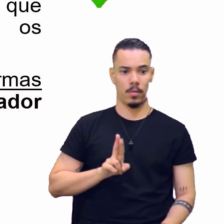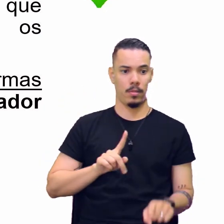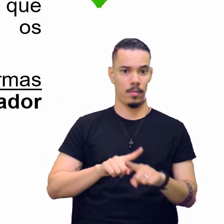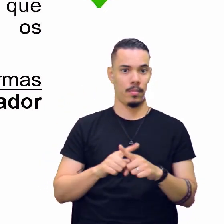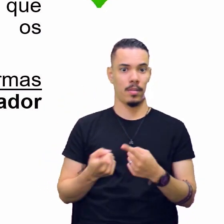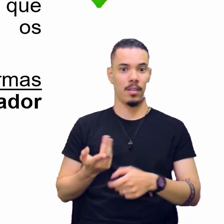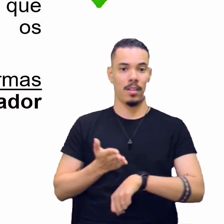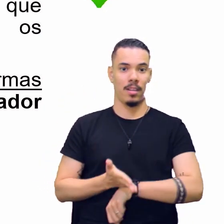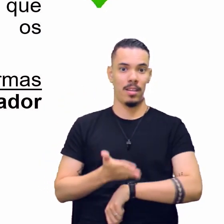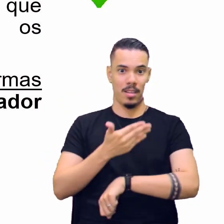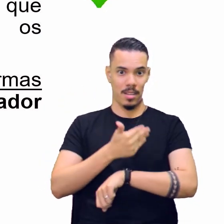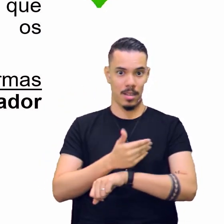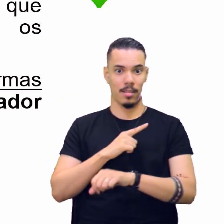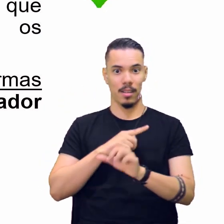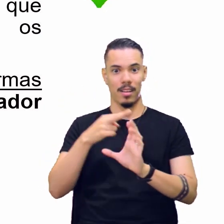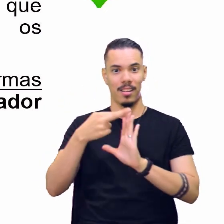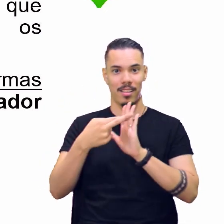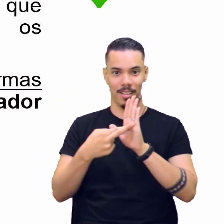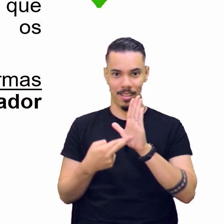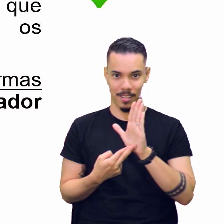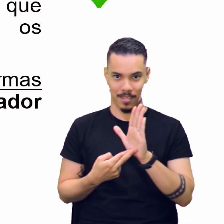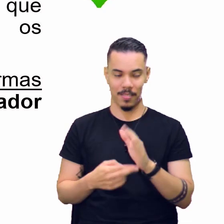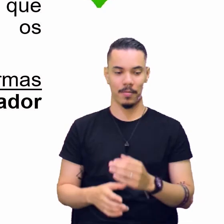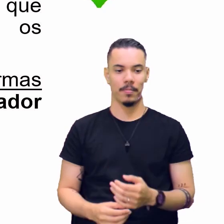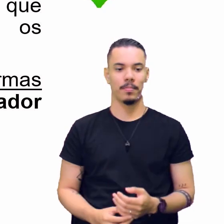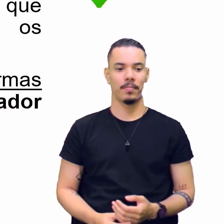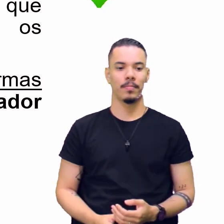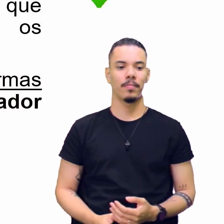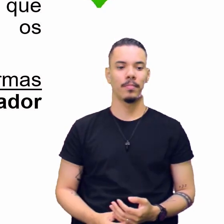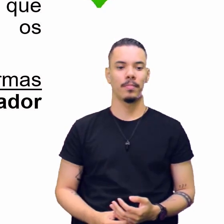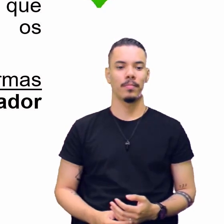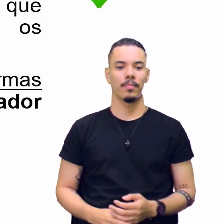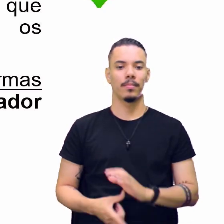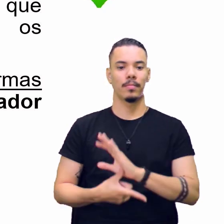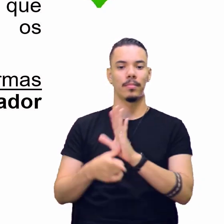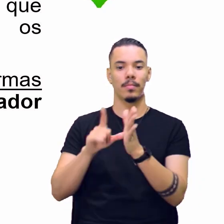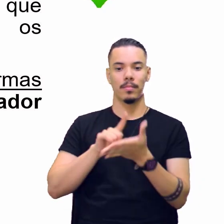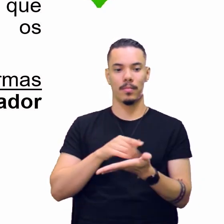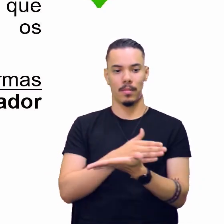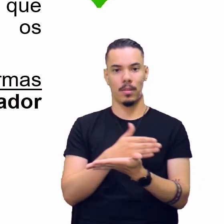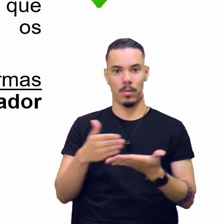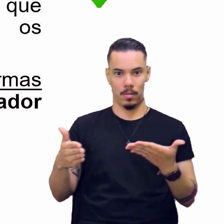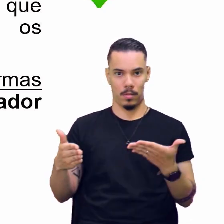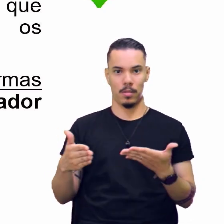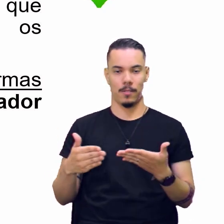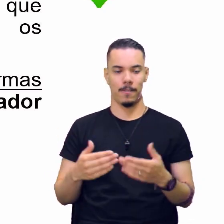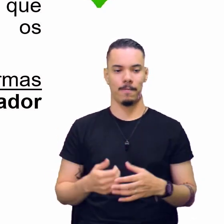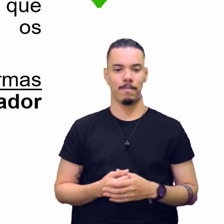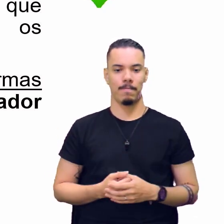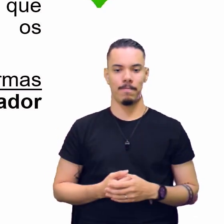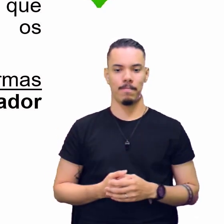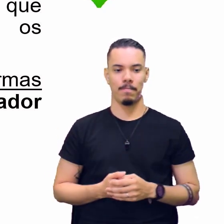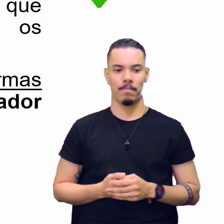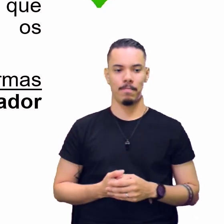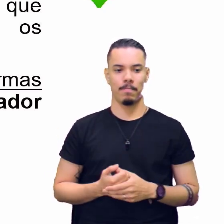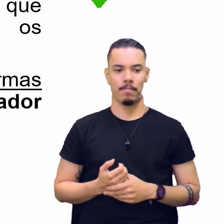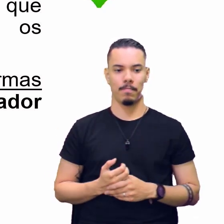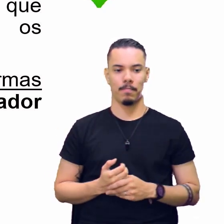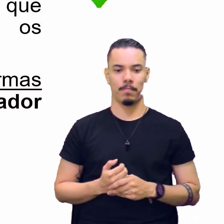estar na regrinha, né? Logo antes de iniciar o debate.